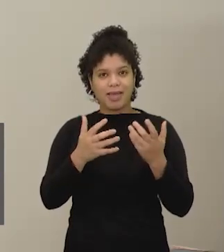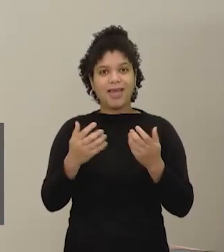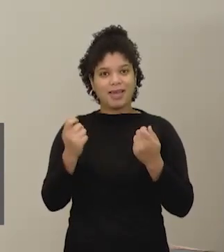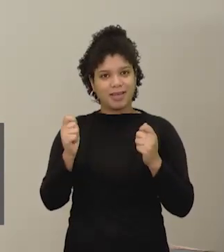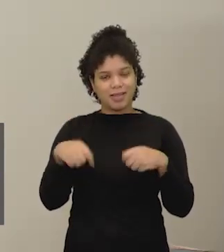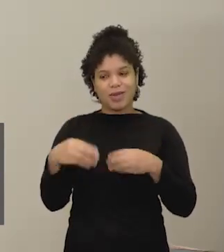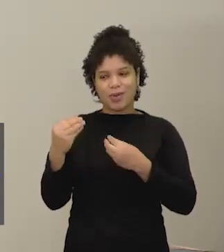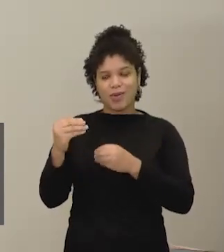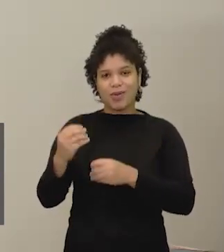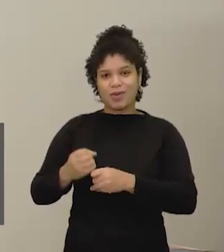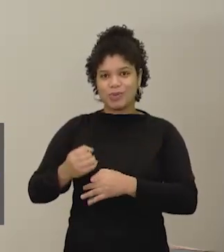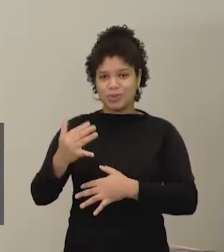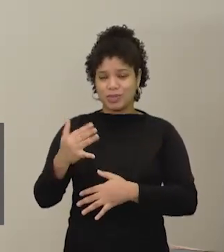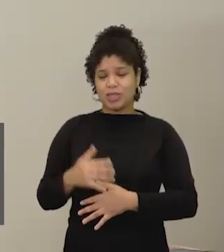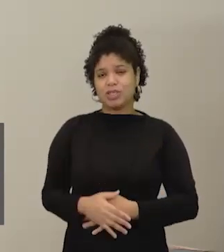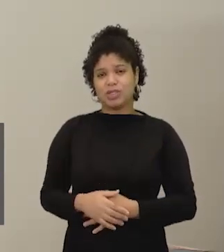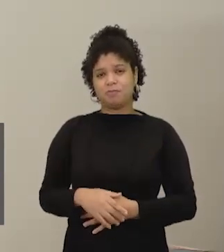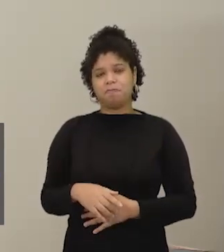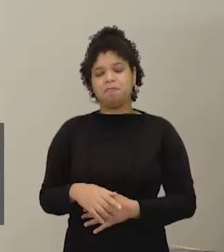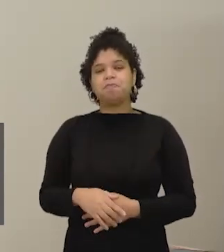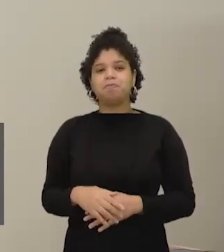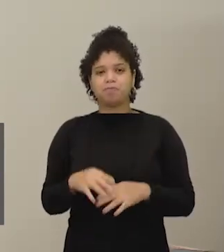rica. Esse é um resuminho